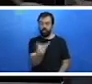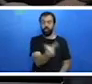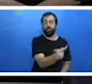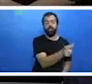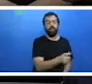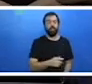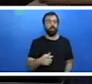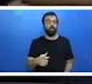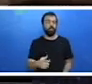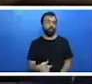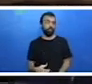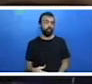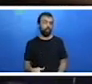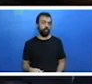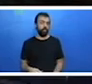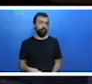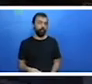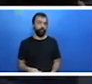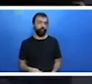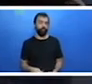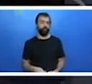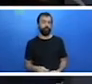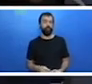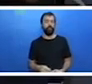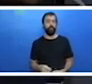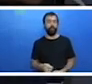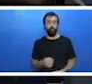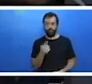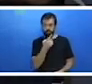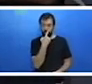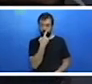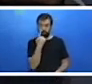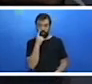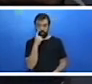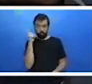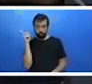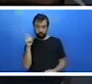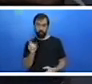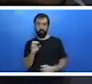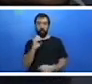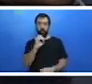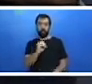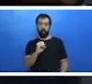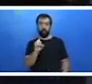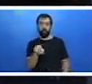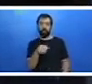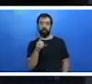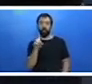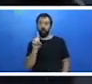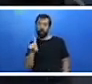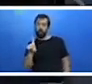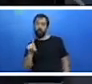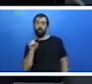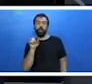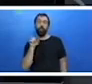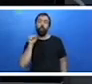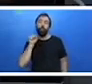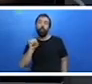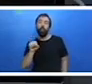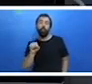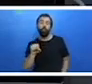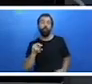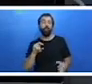0,1. O ponto que apareceu no número do visor da calculadora é o mesmo significado